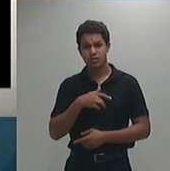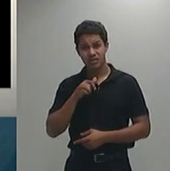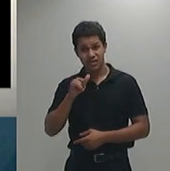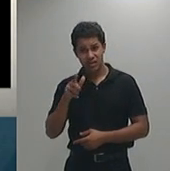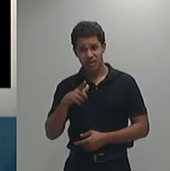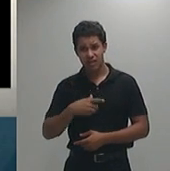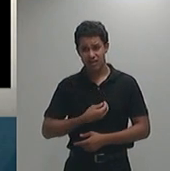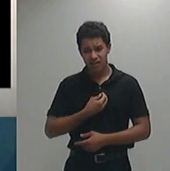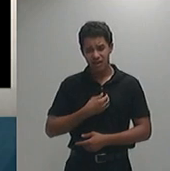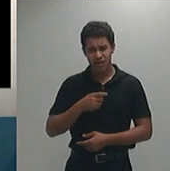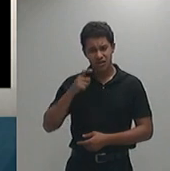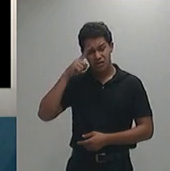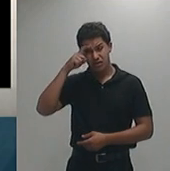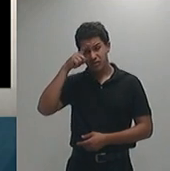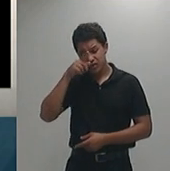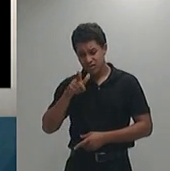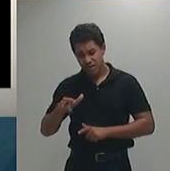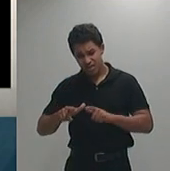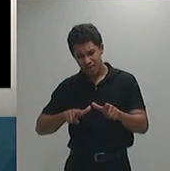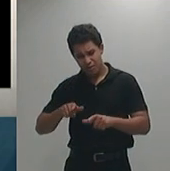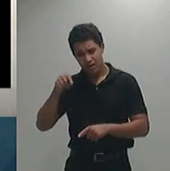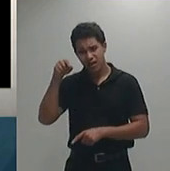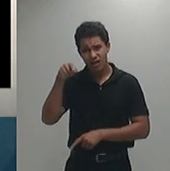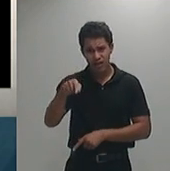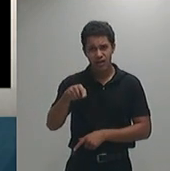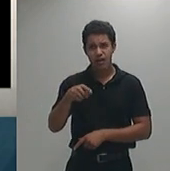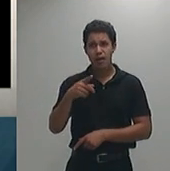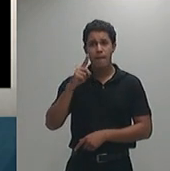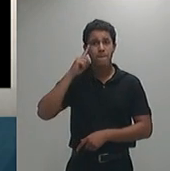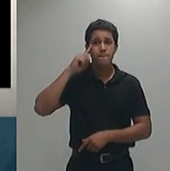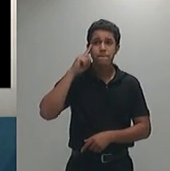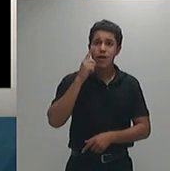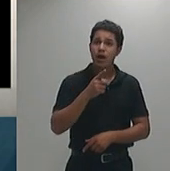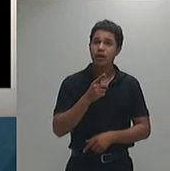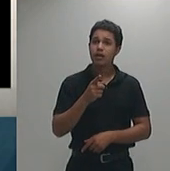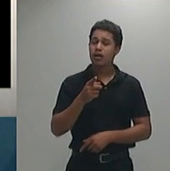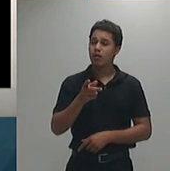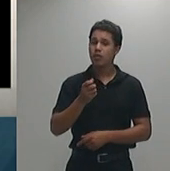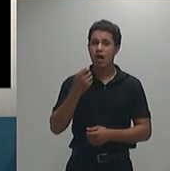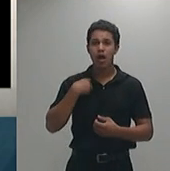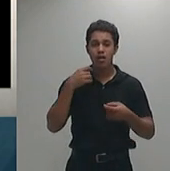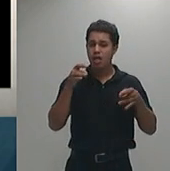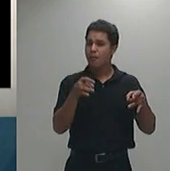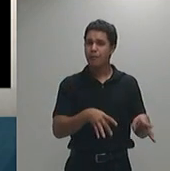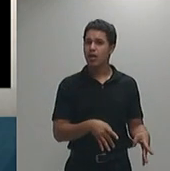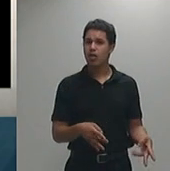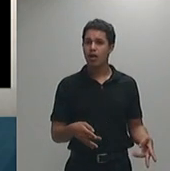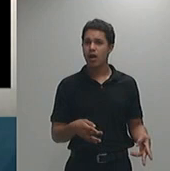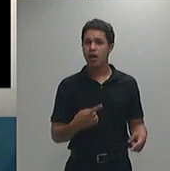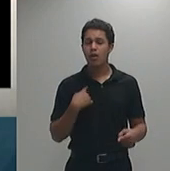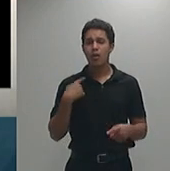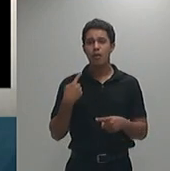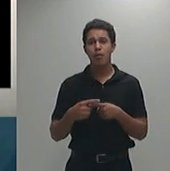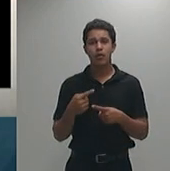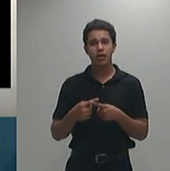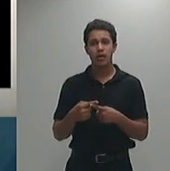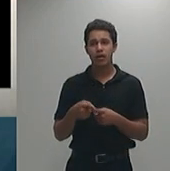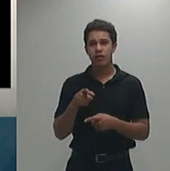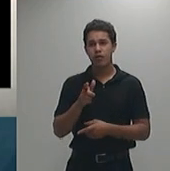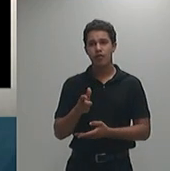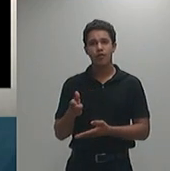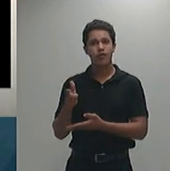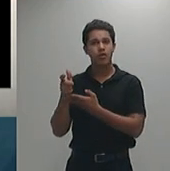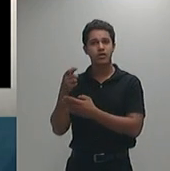clientes abandonarem porque a planta legal estatuída vossa excelência' citou quatro